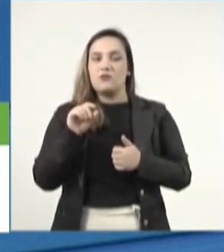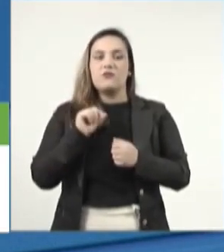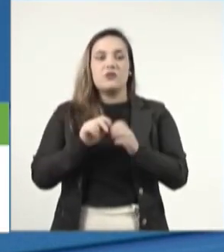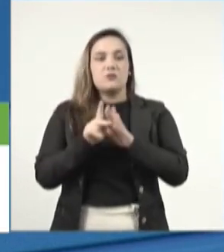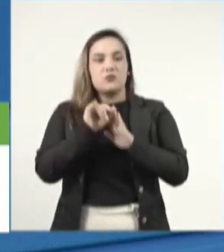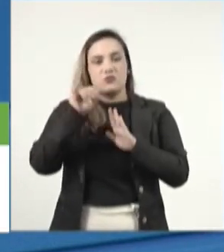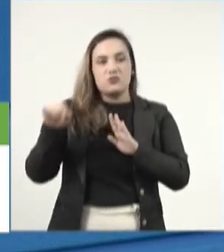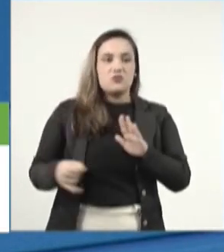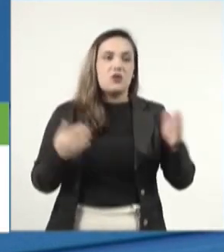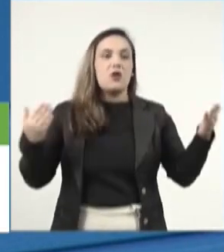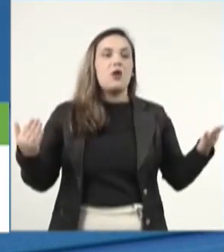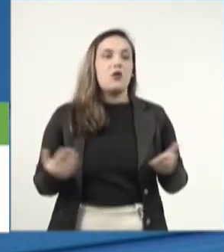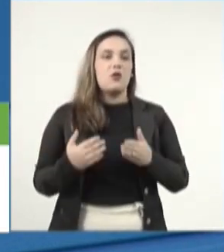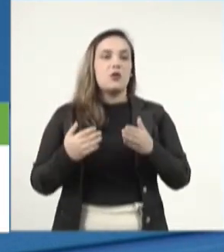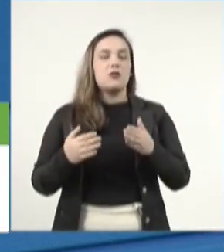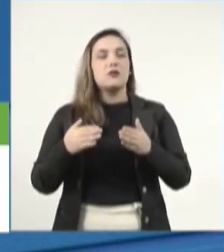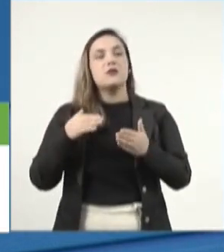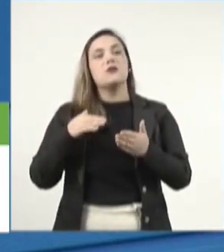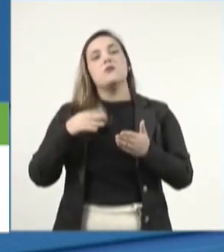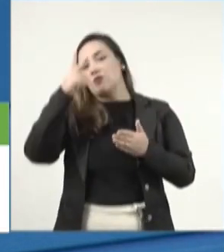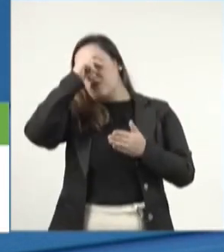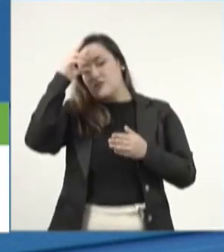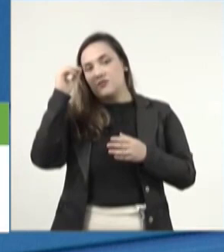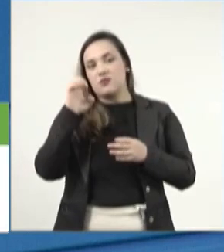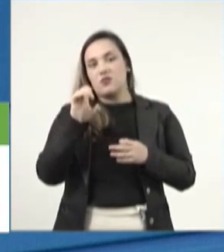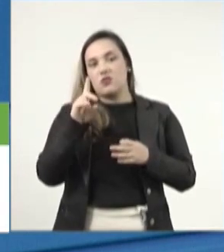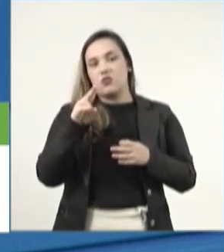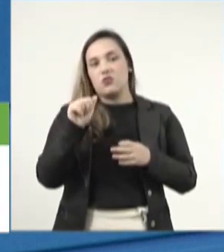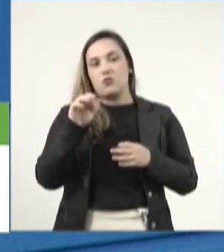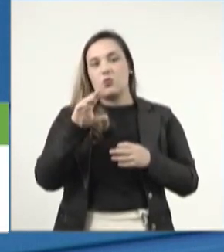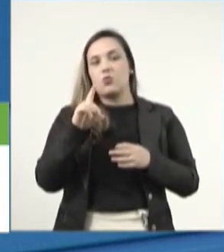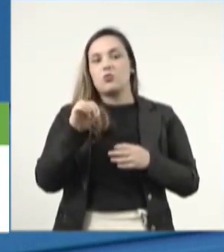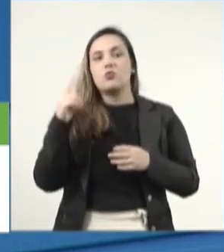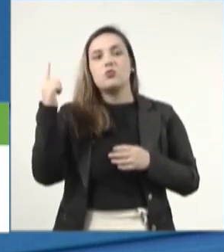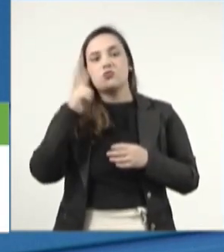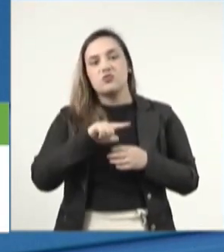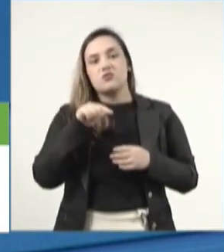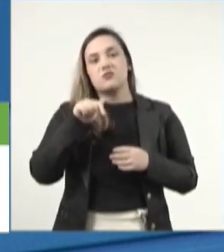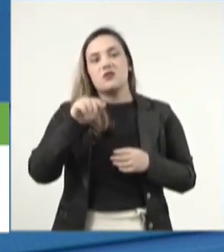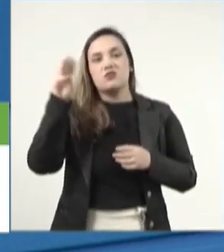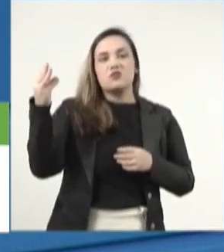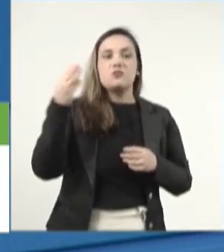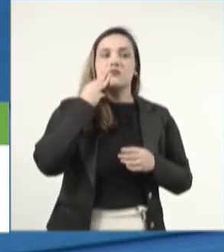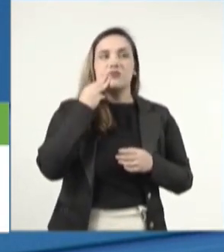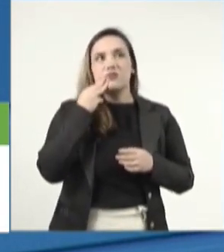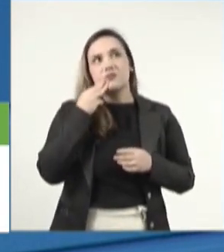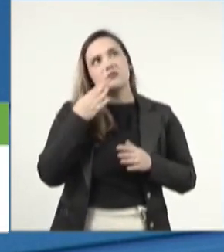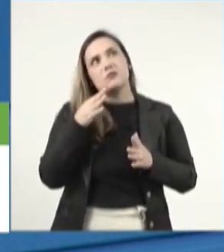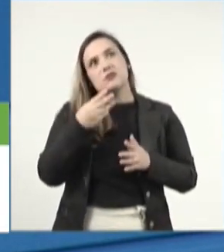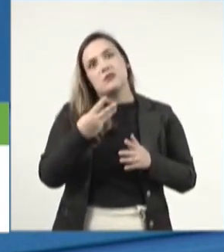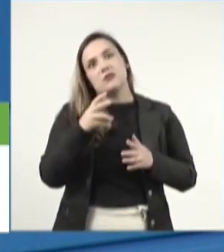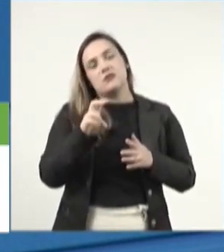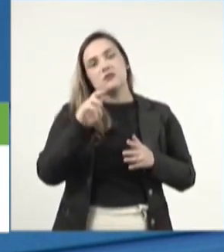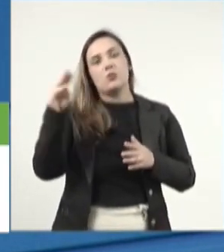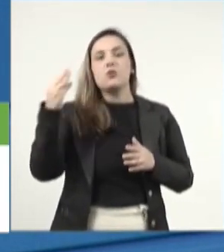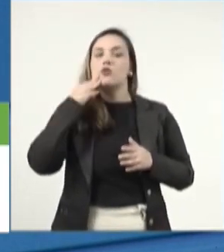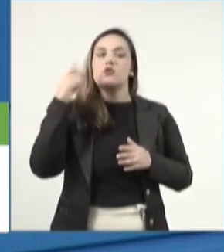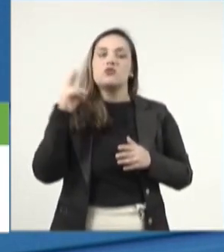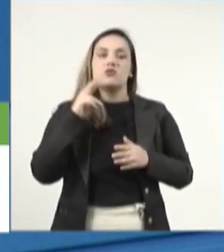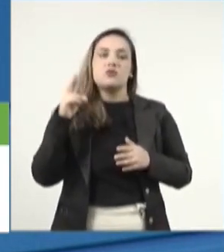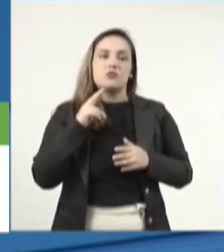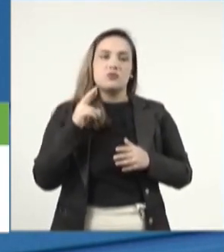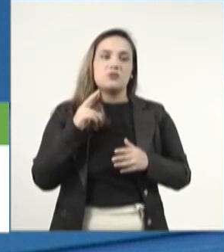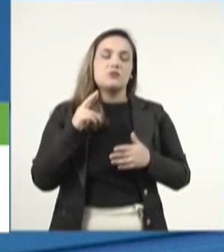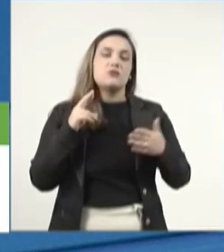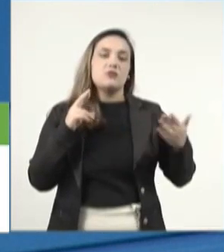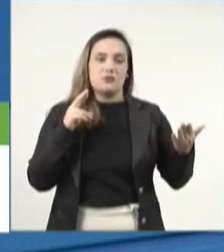Eduardo Campos, nosso prefeito, e conseguiu arrancar 7 milhões de dólares, 35 milhões de reais, a fundo